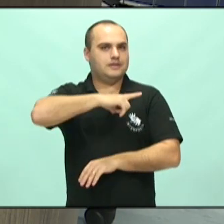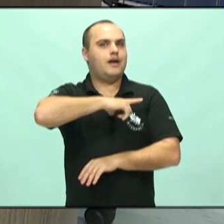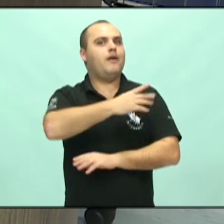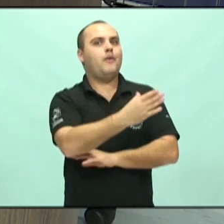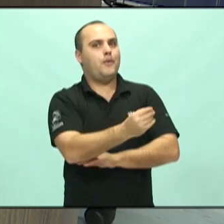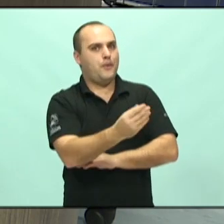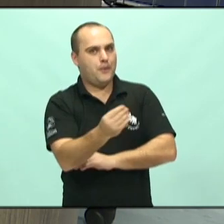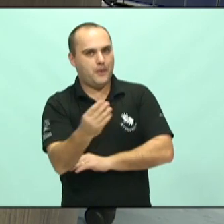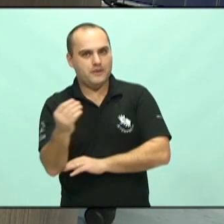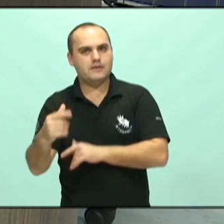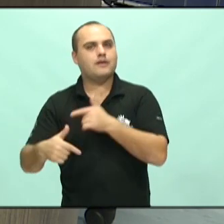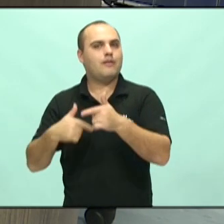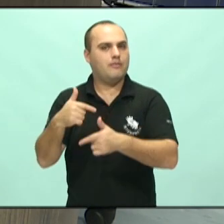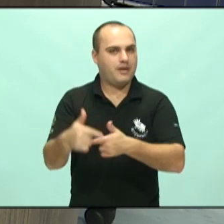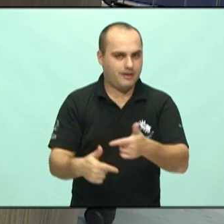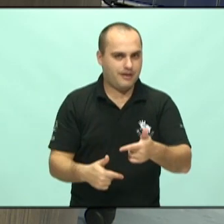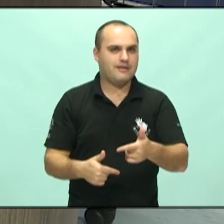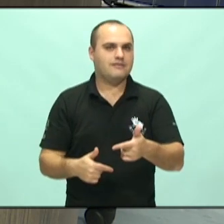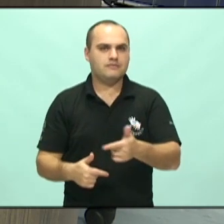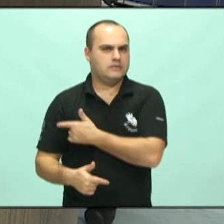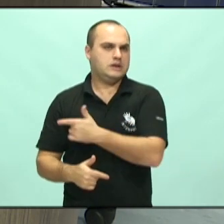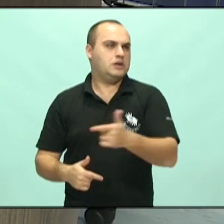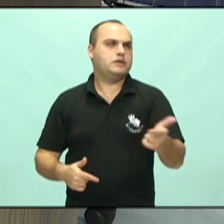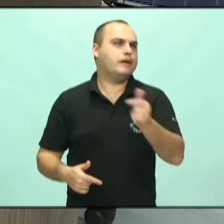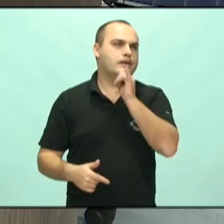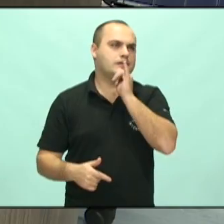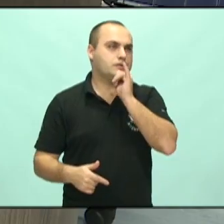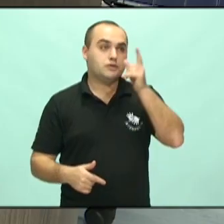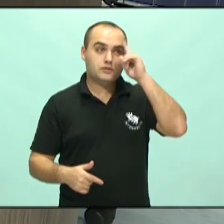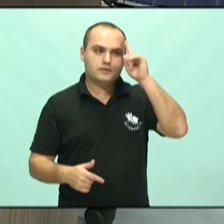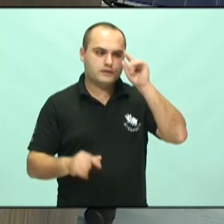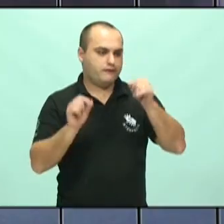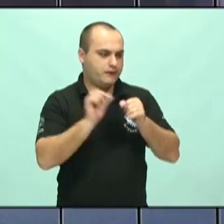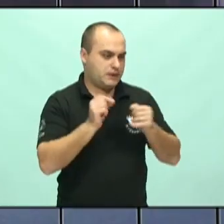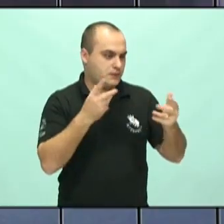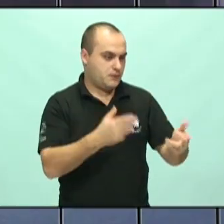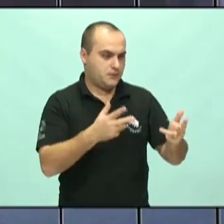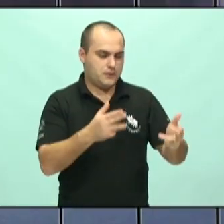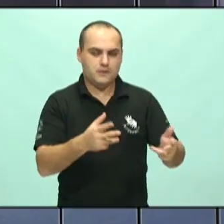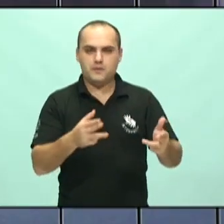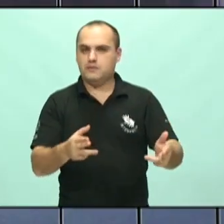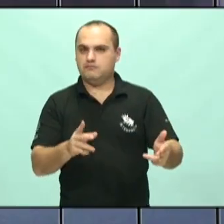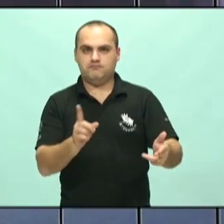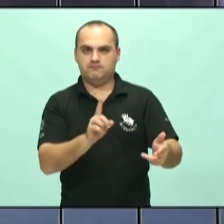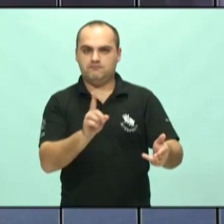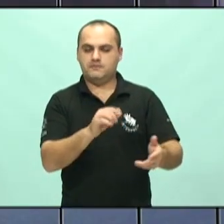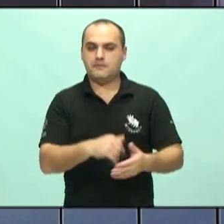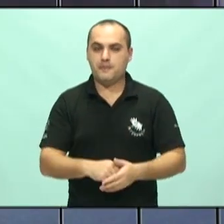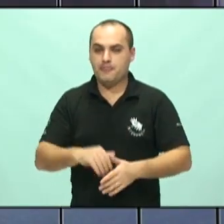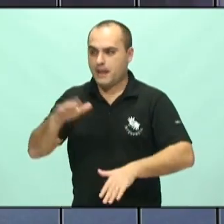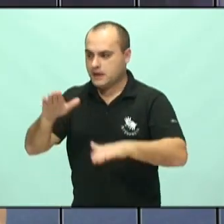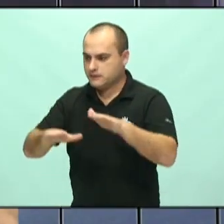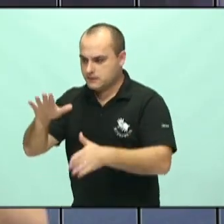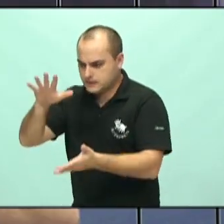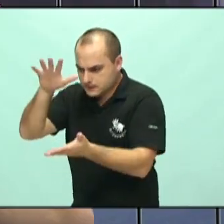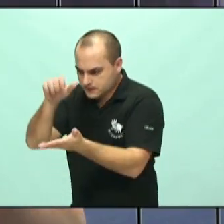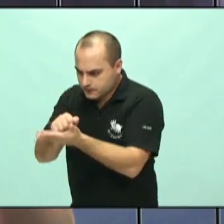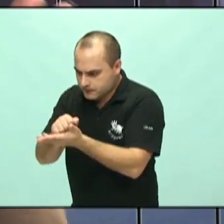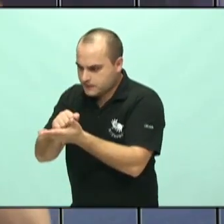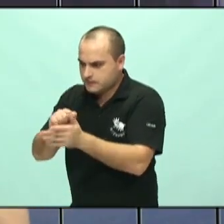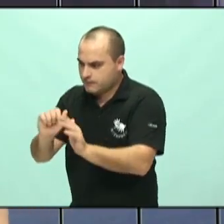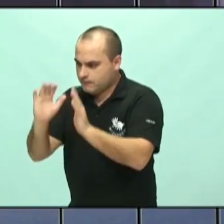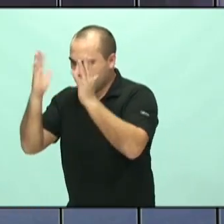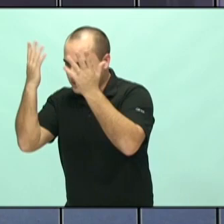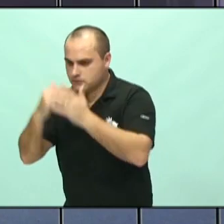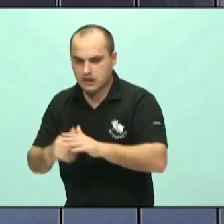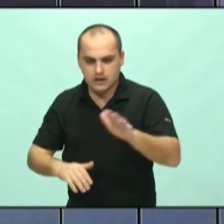trabalho, é bem dinâmico, não existe uma rotina, é muito dinâmico. Ora a gente está escrevendo para festival, daqui a pouco recebe uma